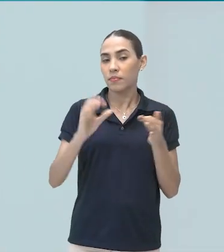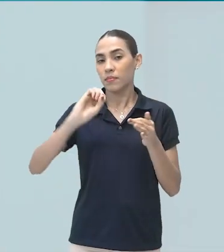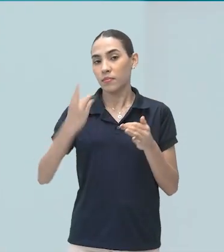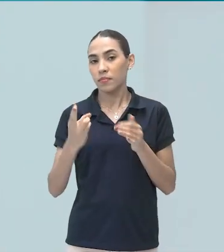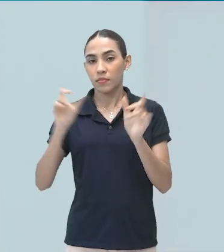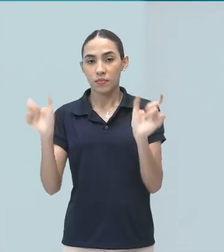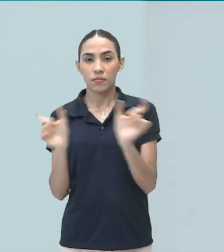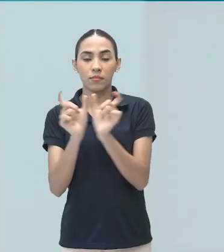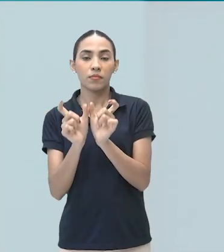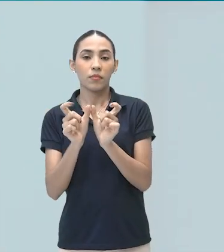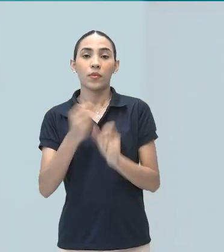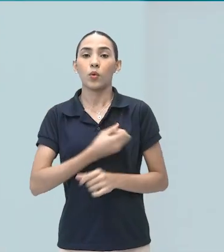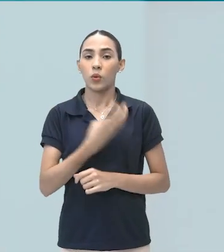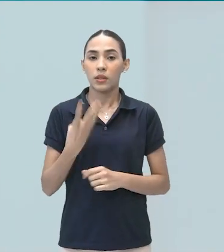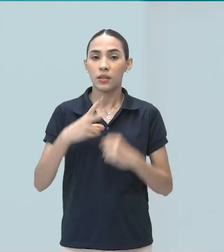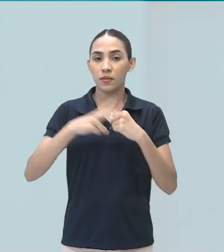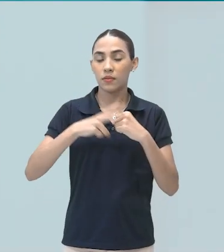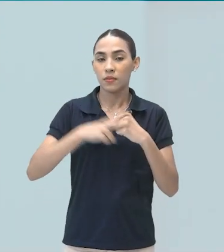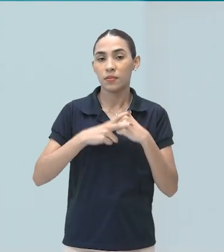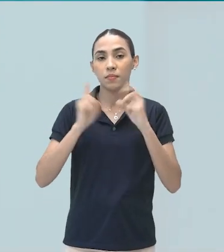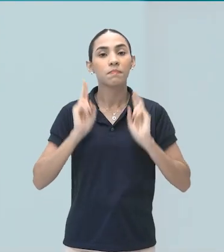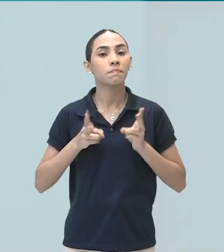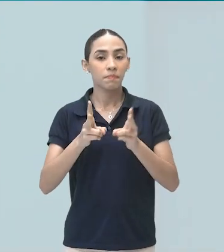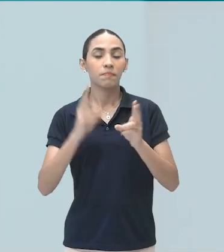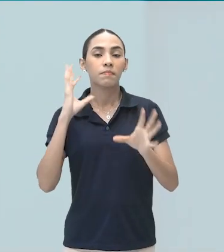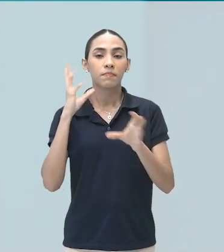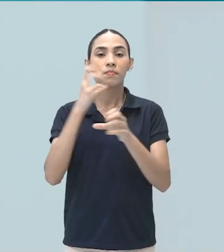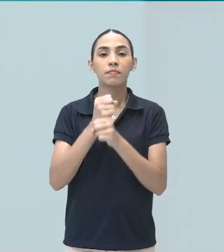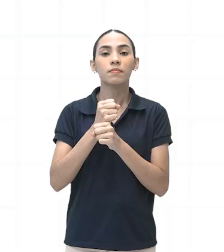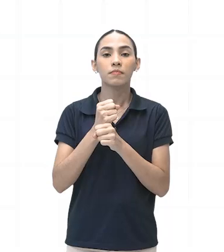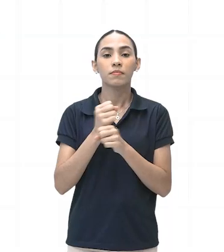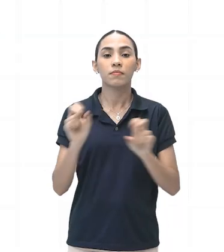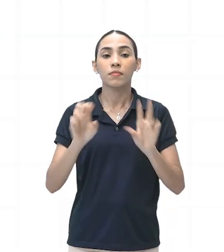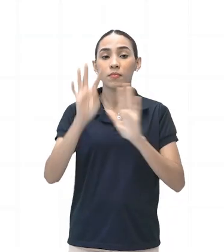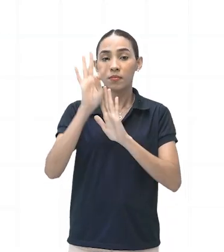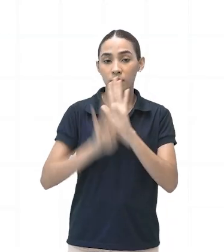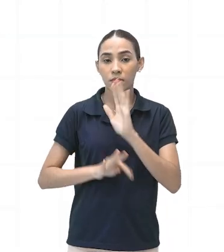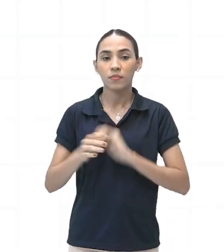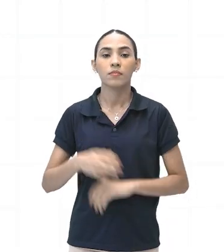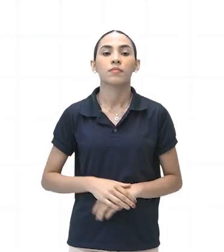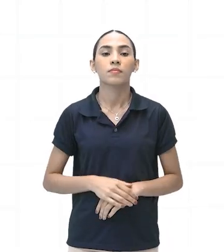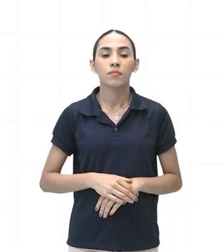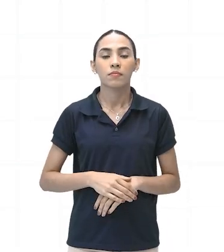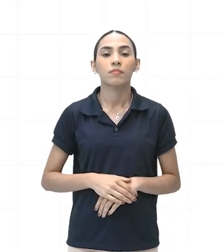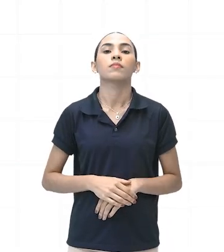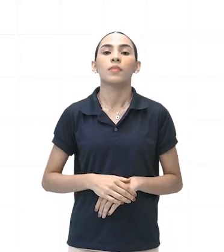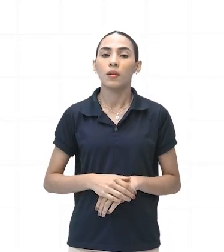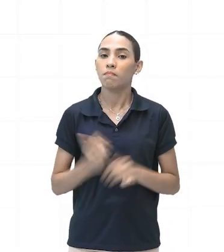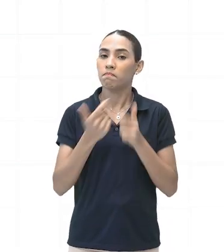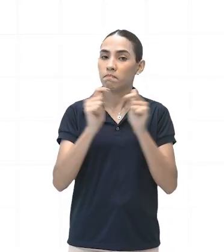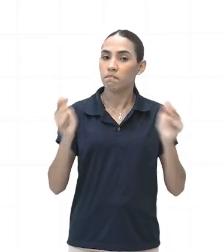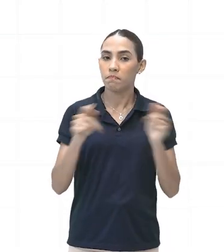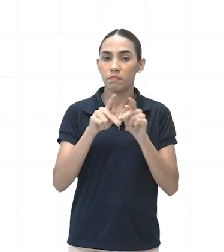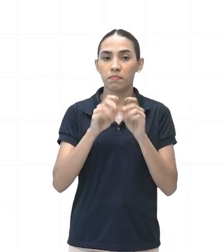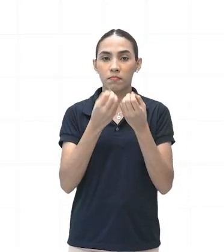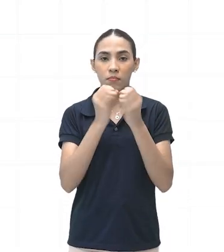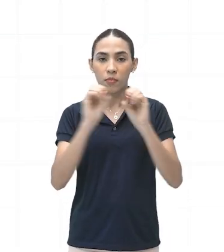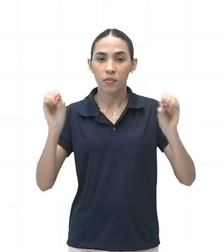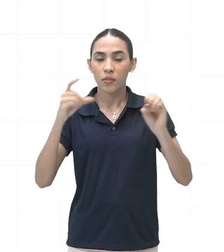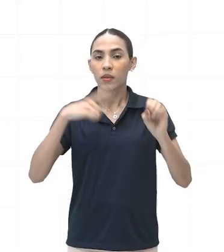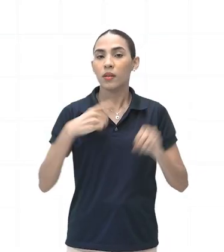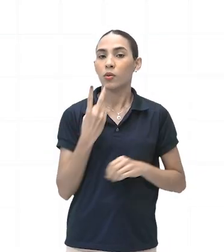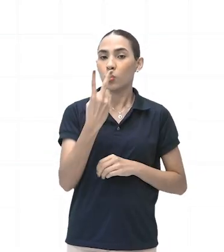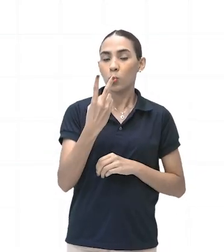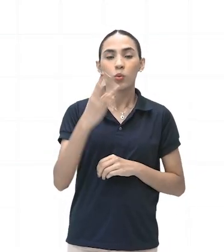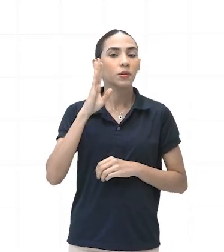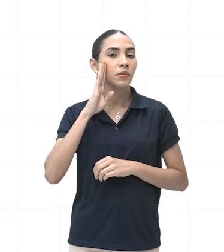ou composto pela quantidade de verbos. Vamos seguir a nossa revisão com esse texto. A maioria das orações é composta por duas